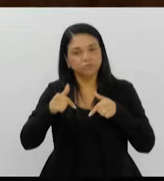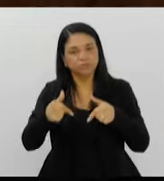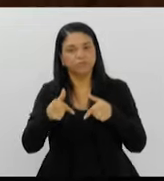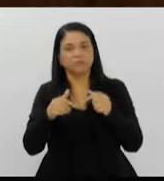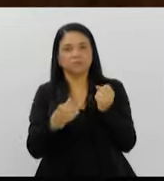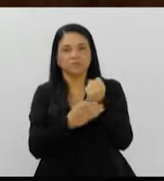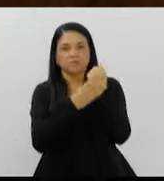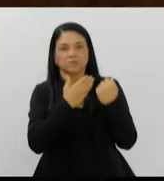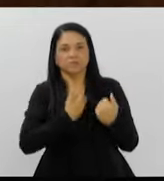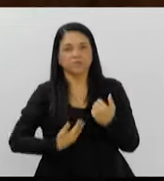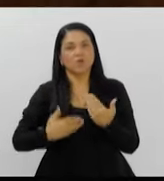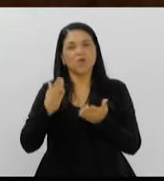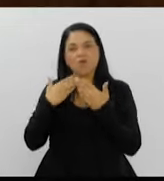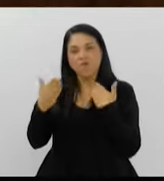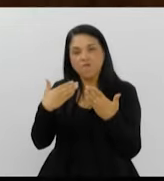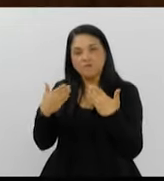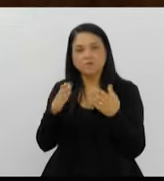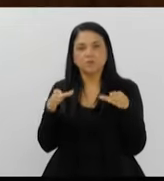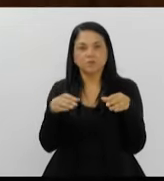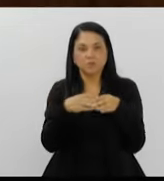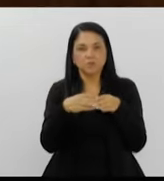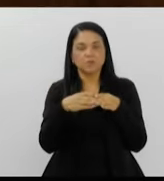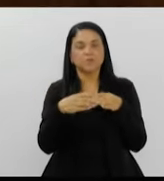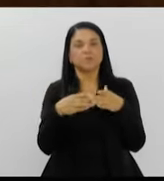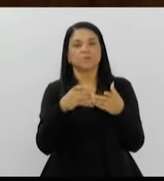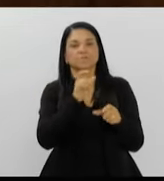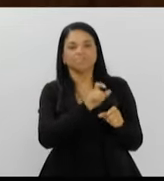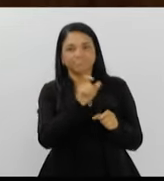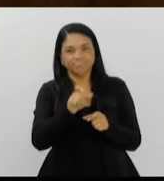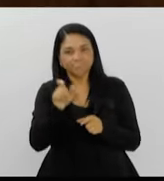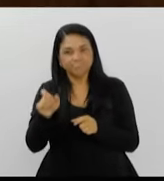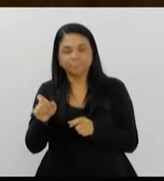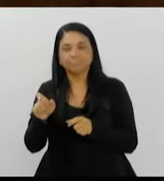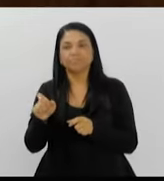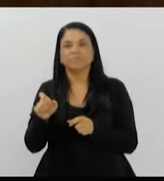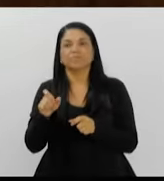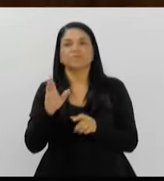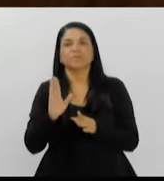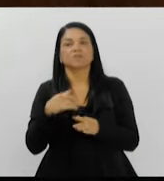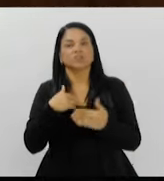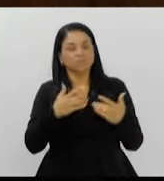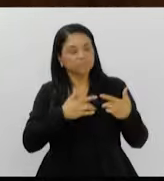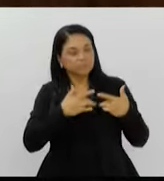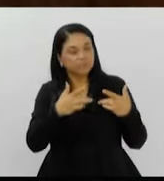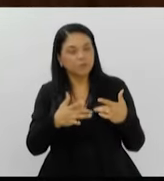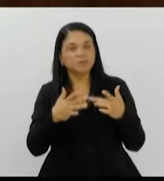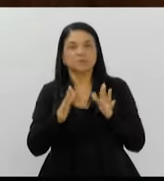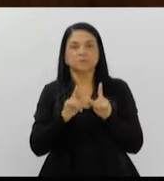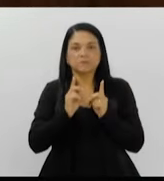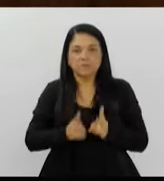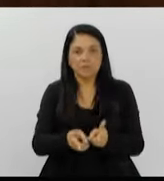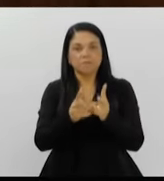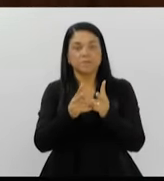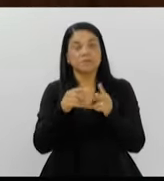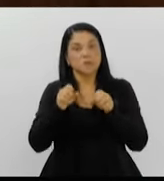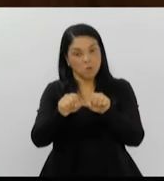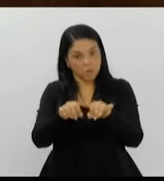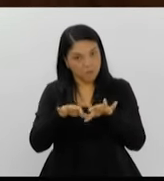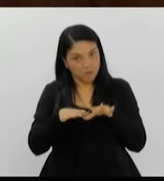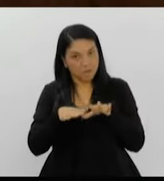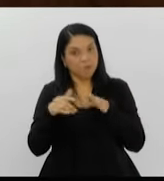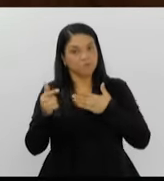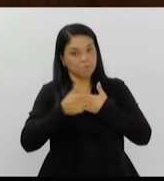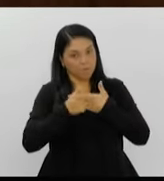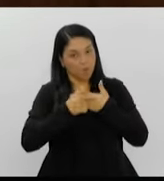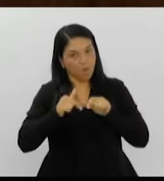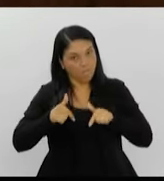estive diversas vezes lá conversando com vocês em algumas ocas ocasiões sempre me coloquei à disposição e dizer que o Parlamento está fazendo o seu